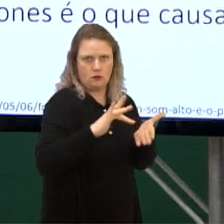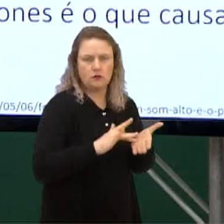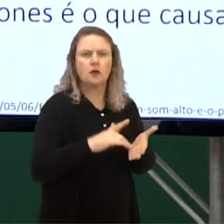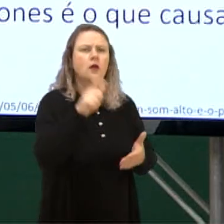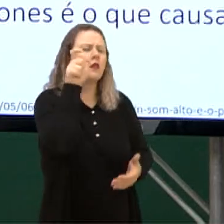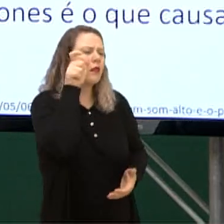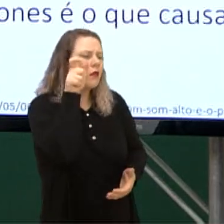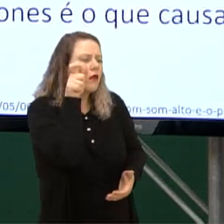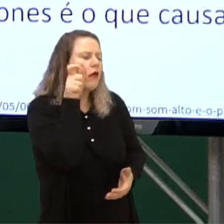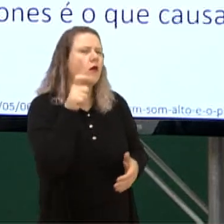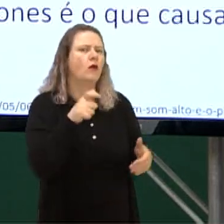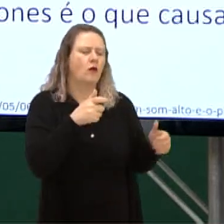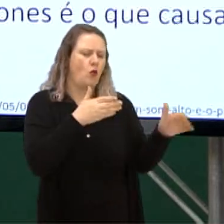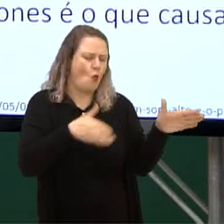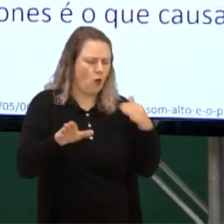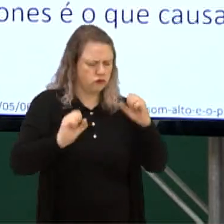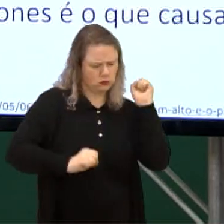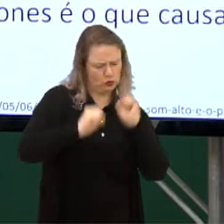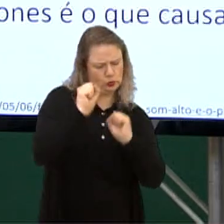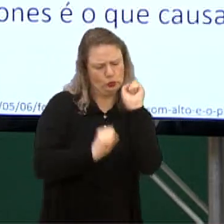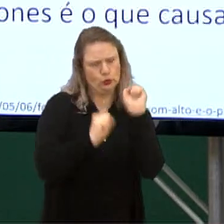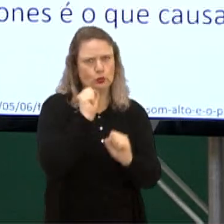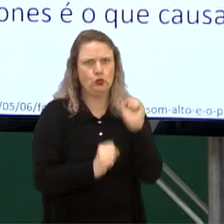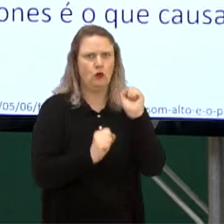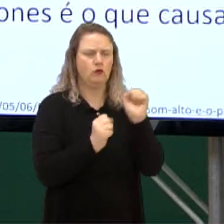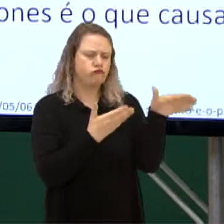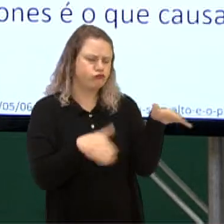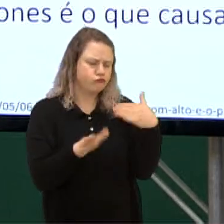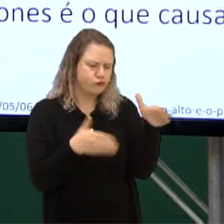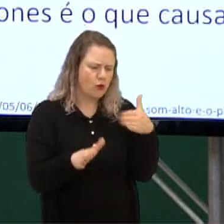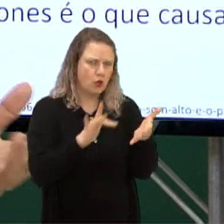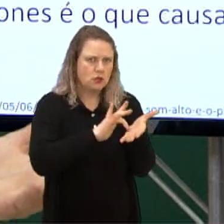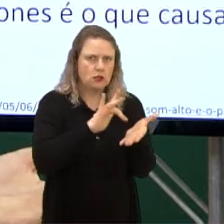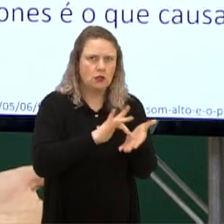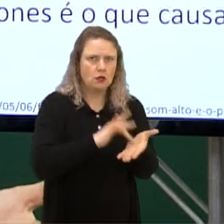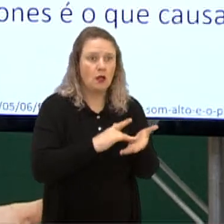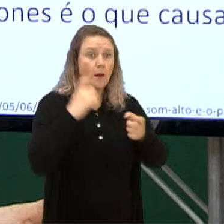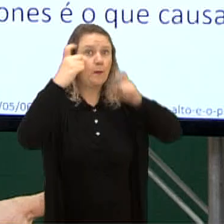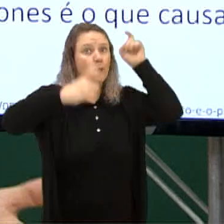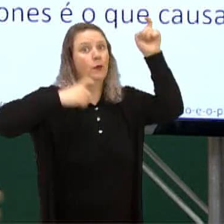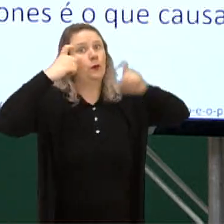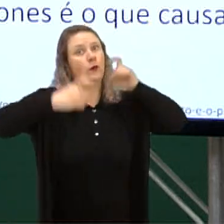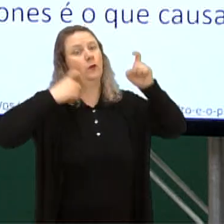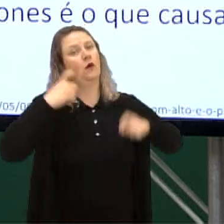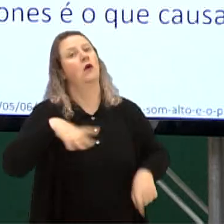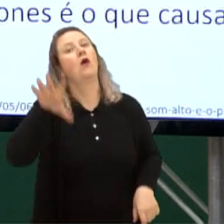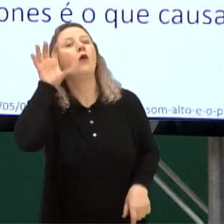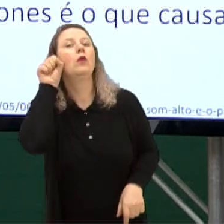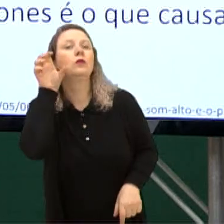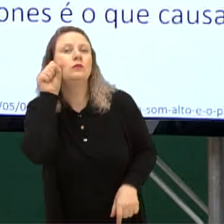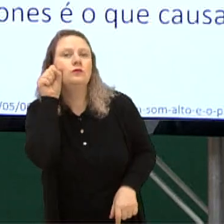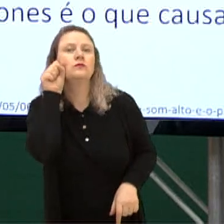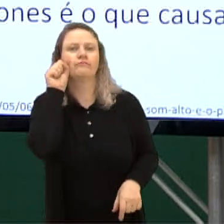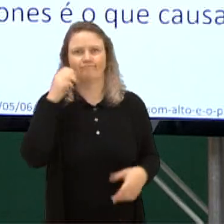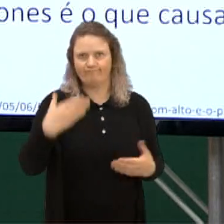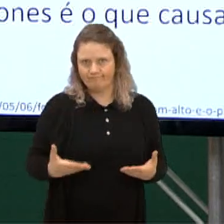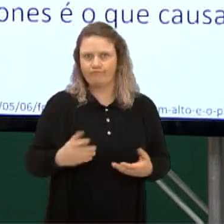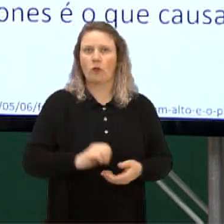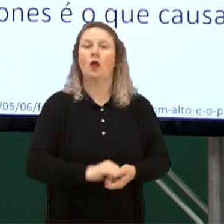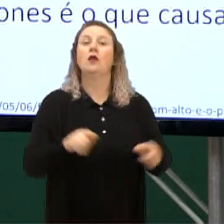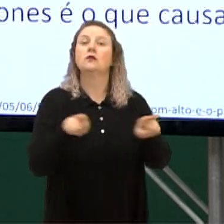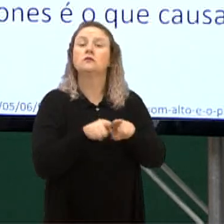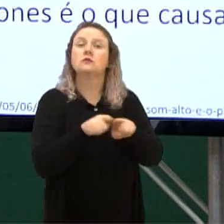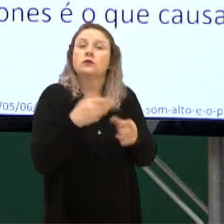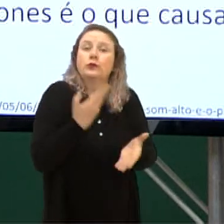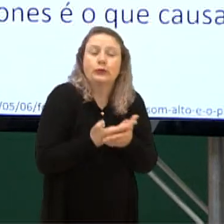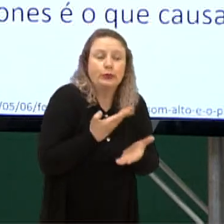os fabricantes se preocupam com a sua audição das pessoas que compram os equipamentos. Você vai ver na nossa aula de